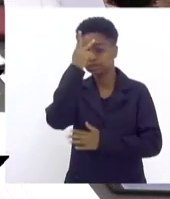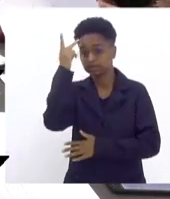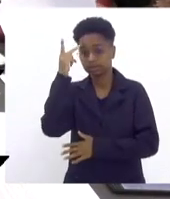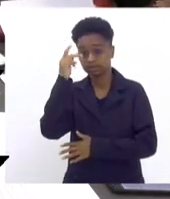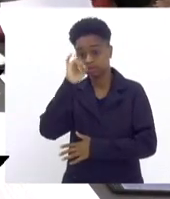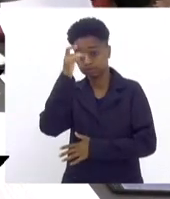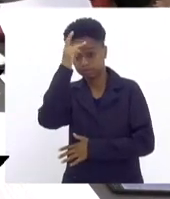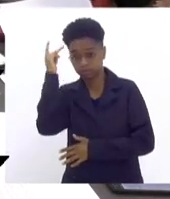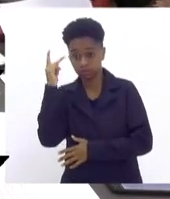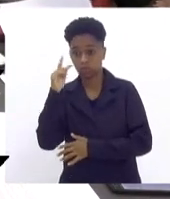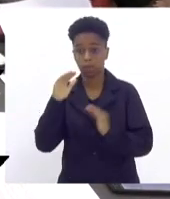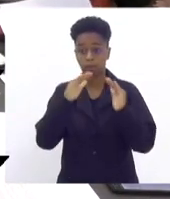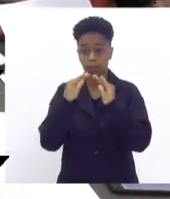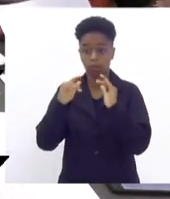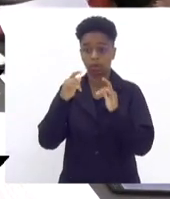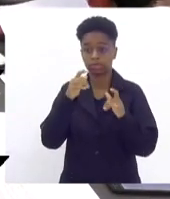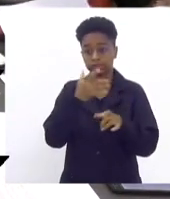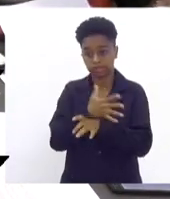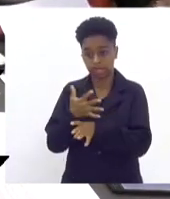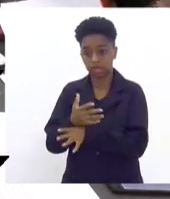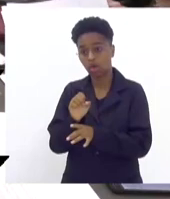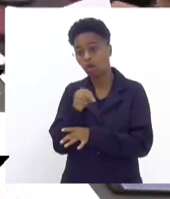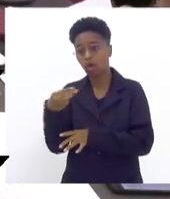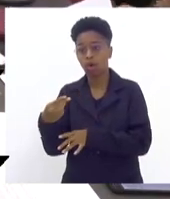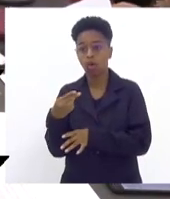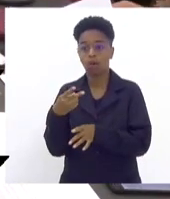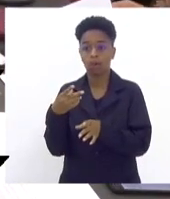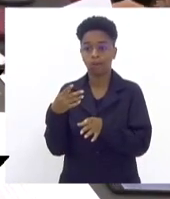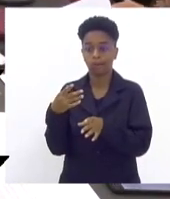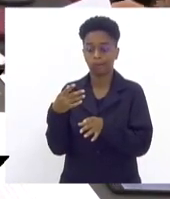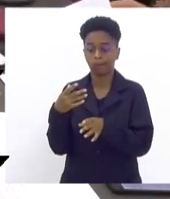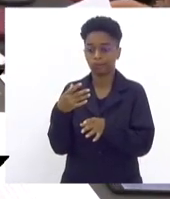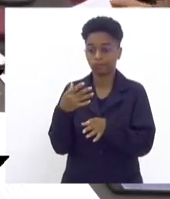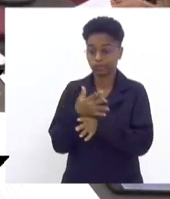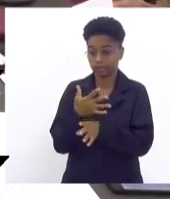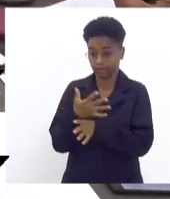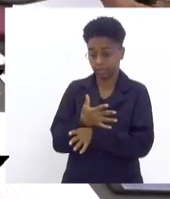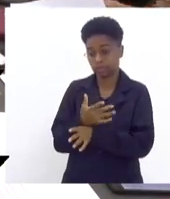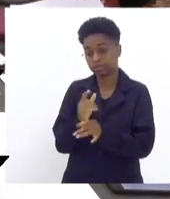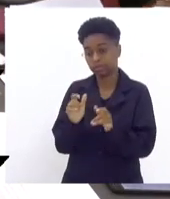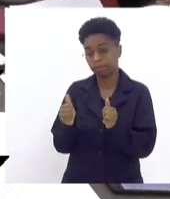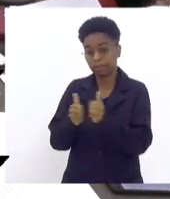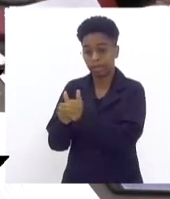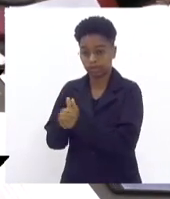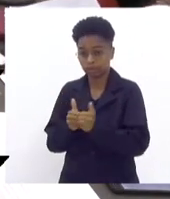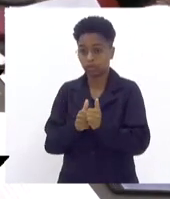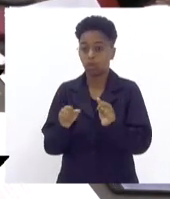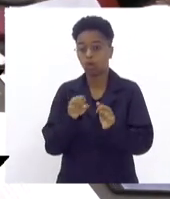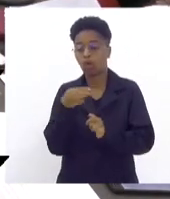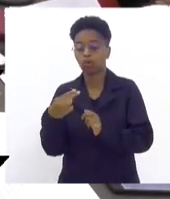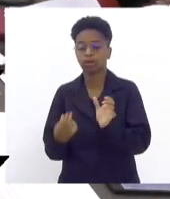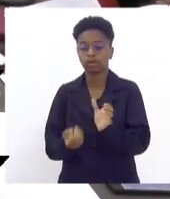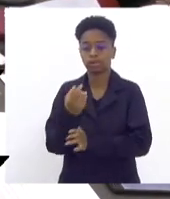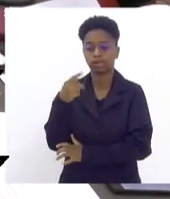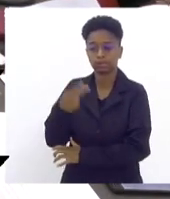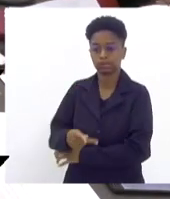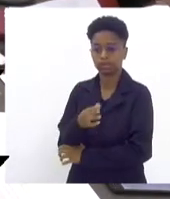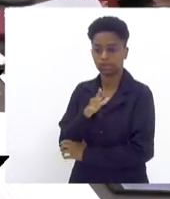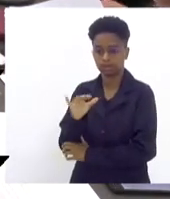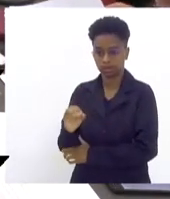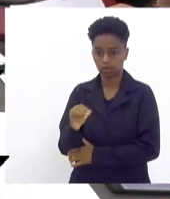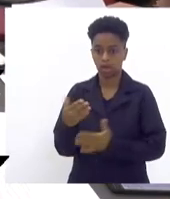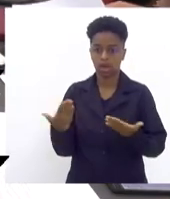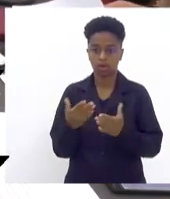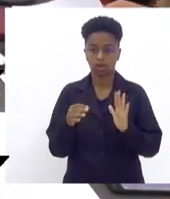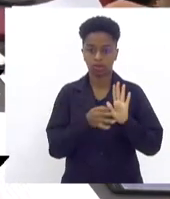praças de pedágio e ou dos municípios limítrofes, em praças existentes, ou que vierem a ser implantadas no estado do Rio de Janeiro. Para